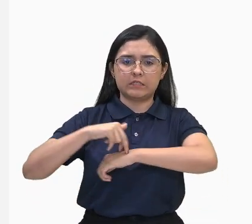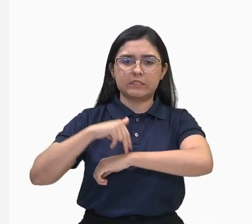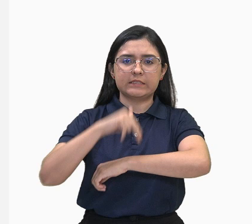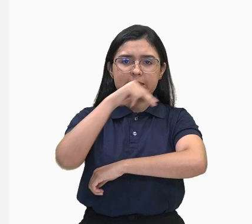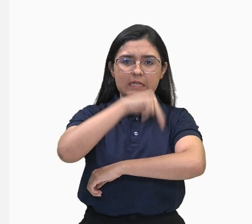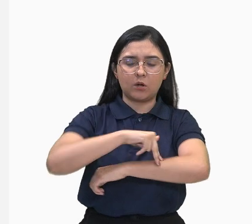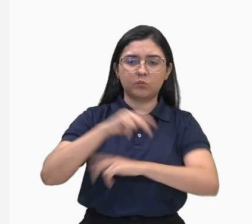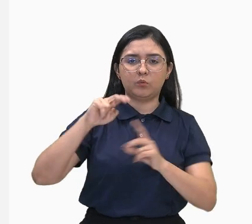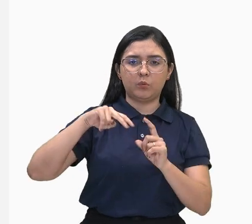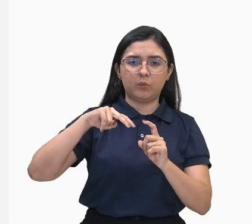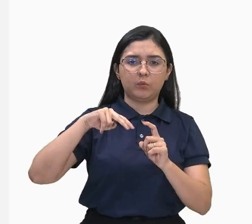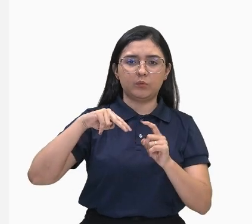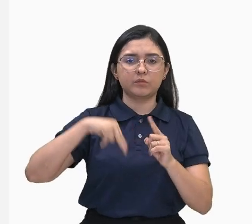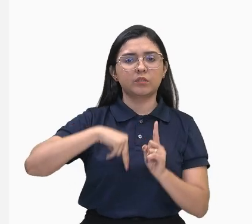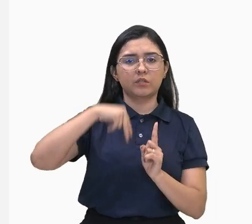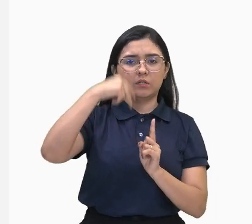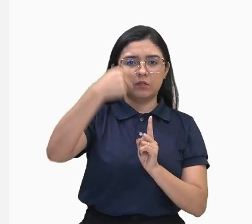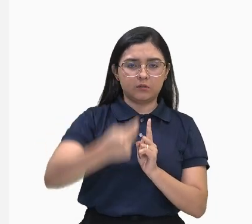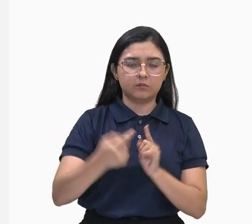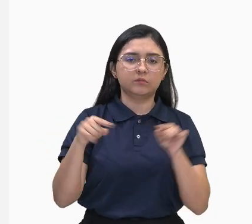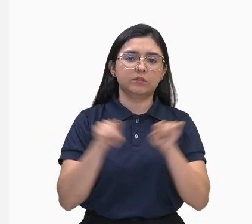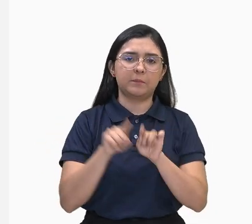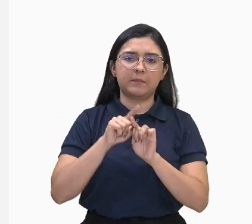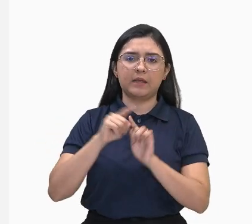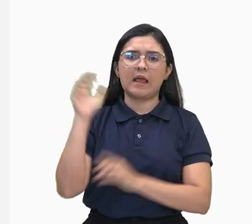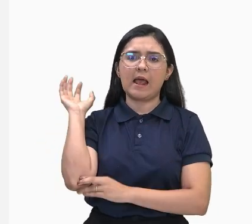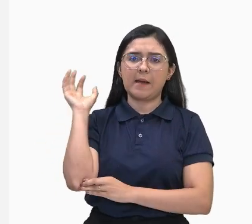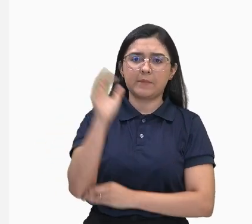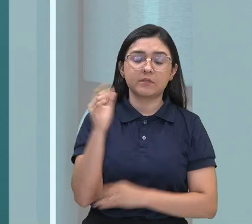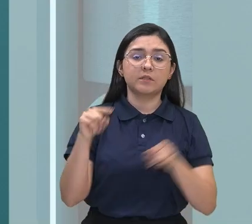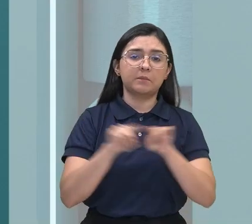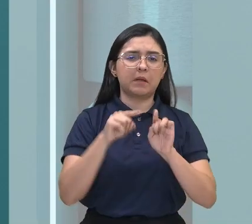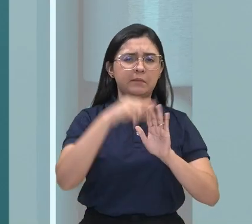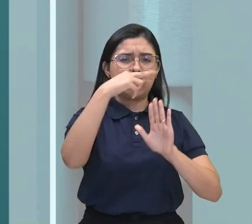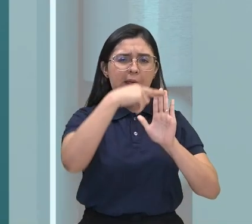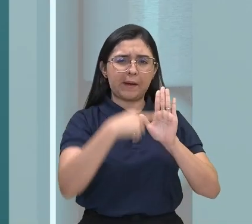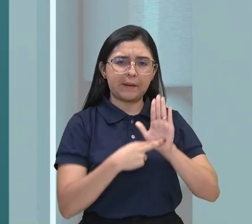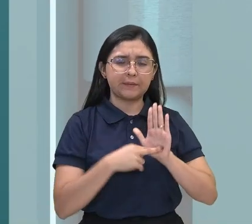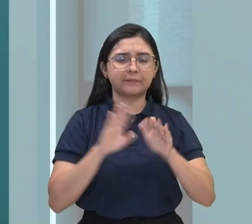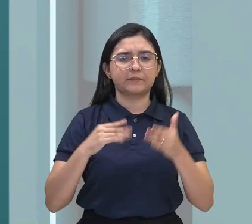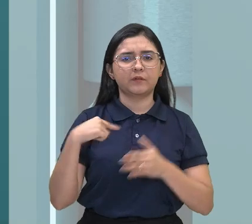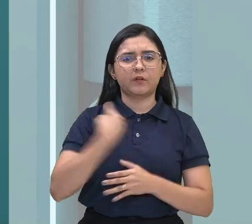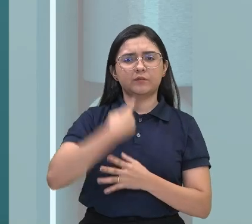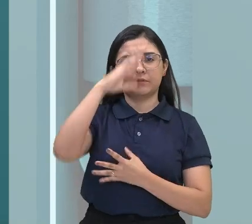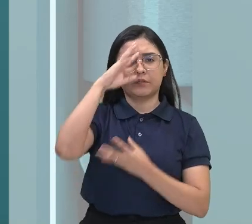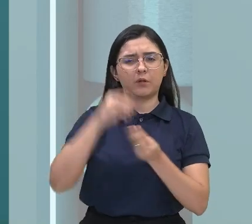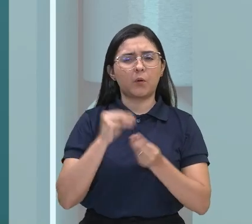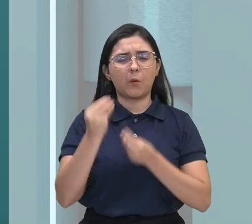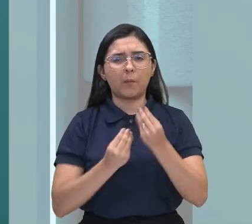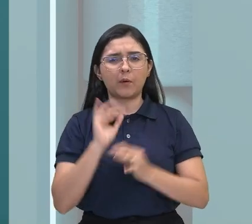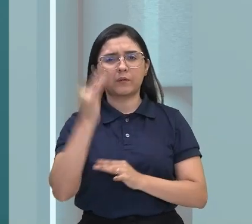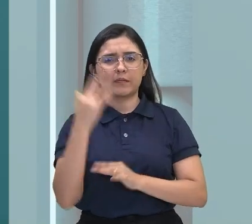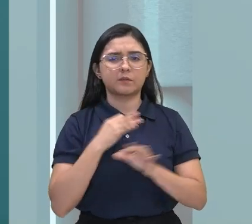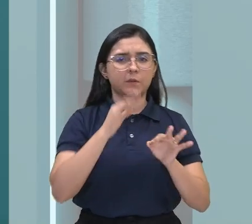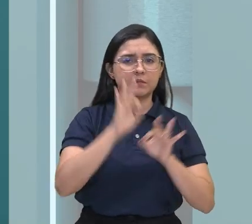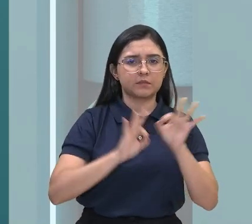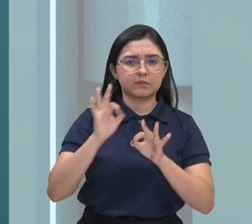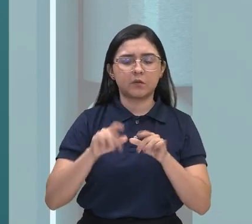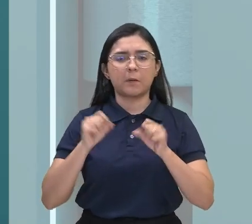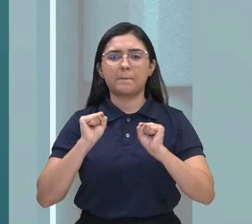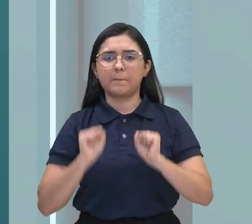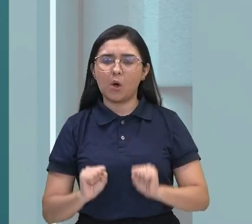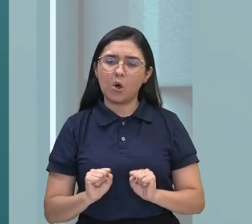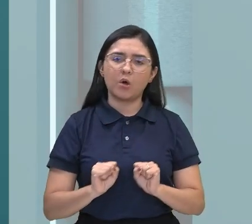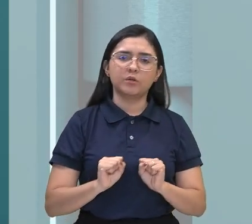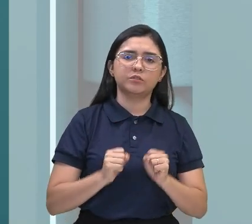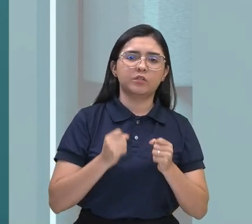saltos, lançamentos e arremesso e suas regras. Vamos entender como essas provas funcionam, o que é permitido, o